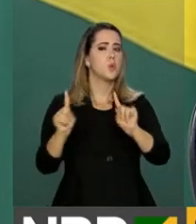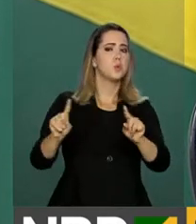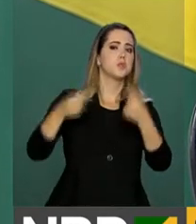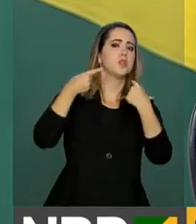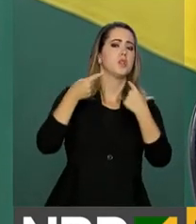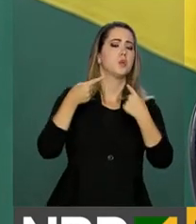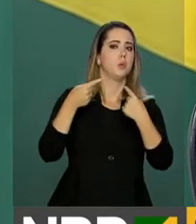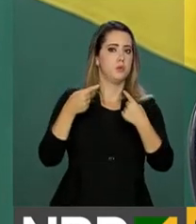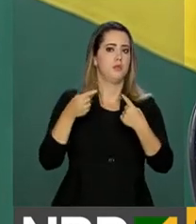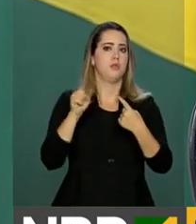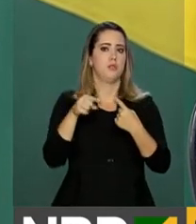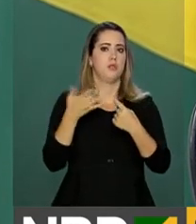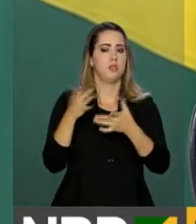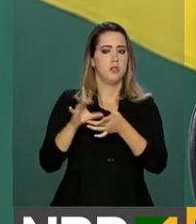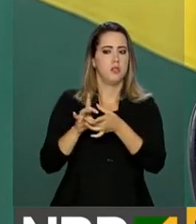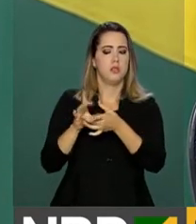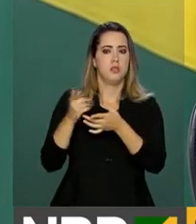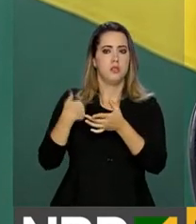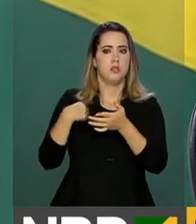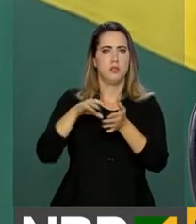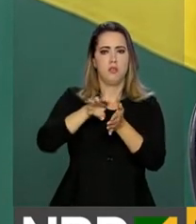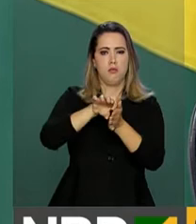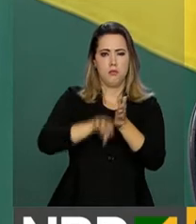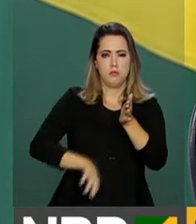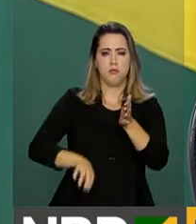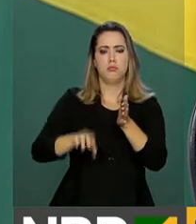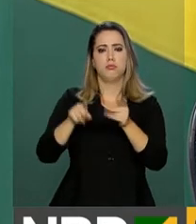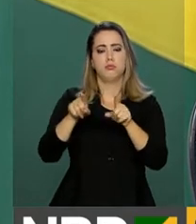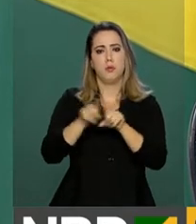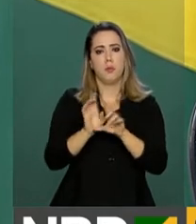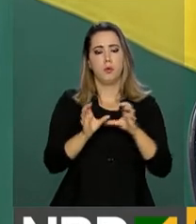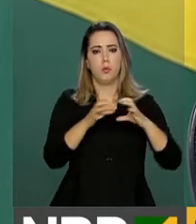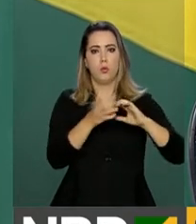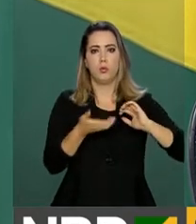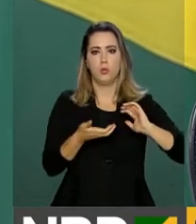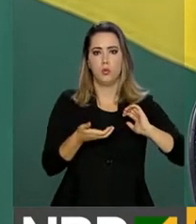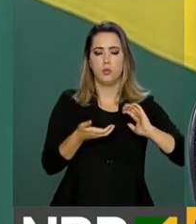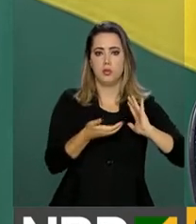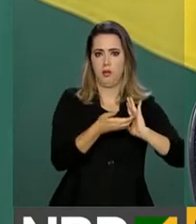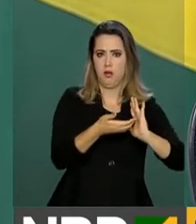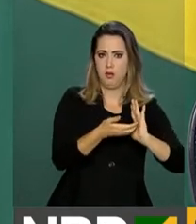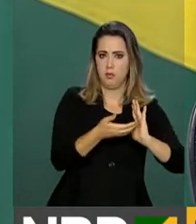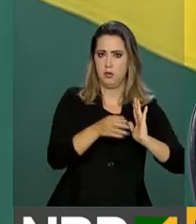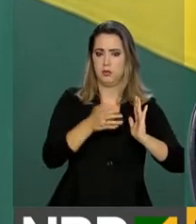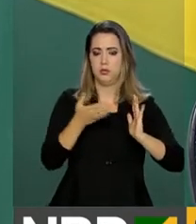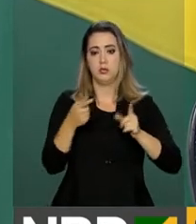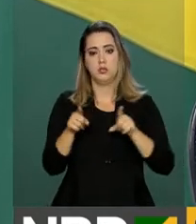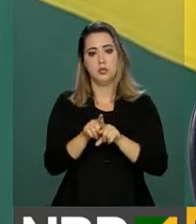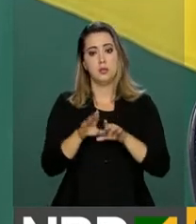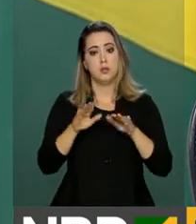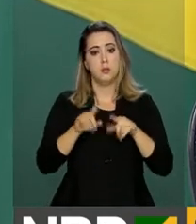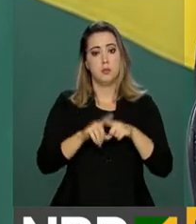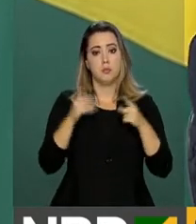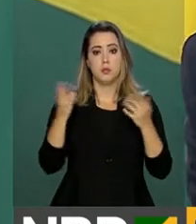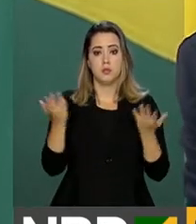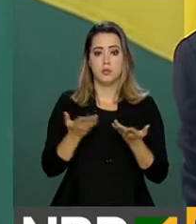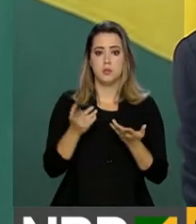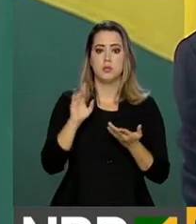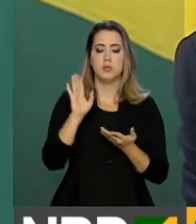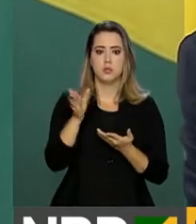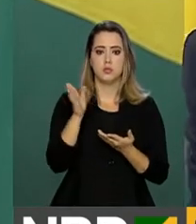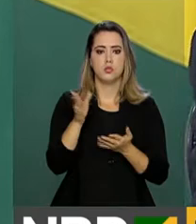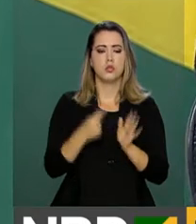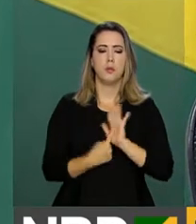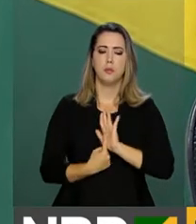desautorizados pelo menos o seu prosseguimento pela câmara dos deputados mas hoje como está robustamente